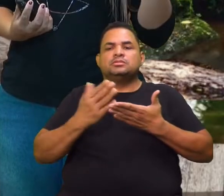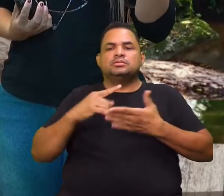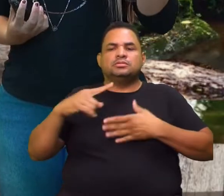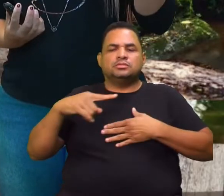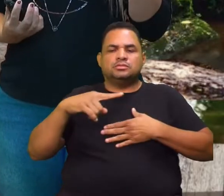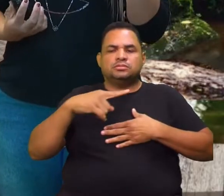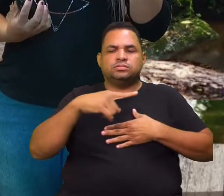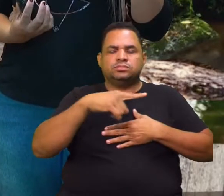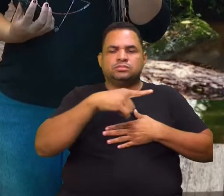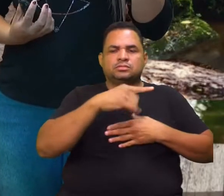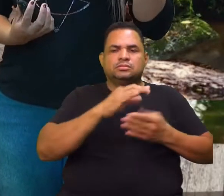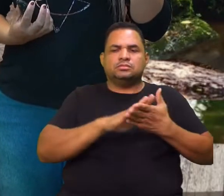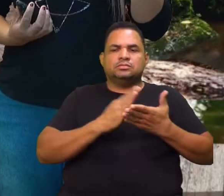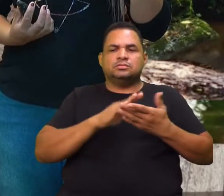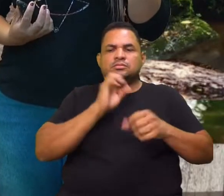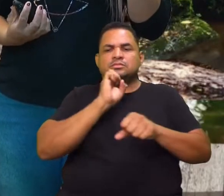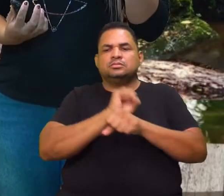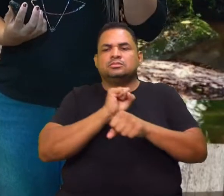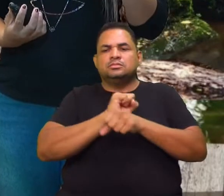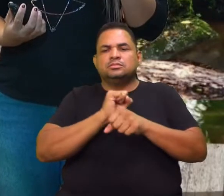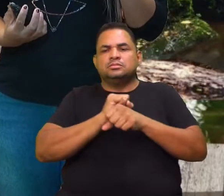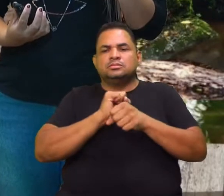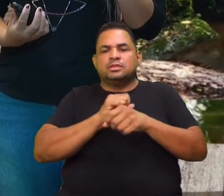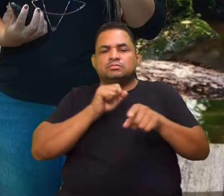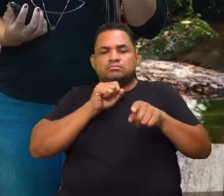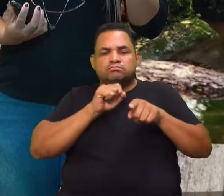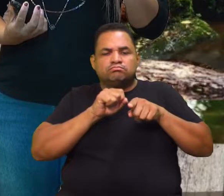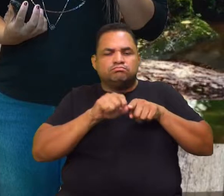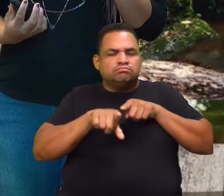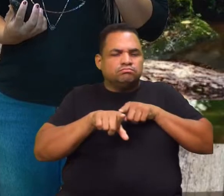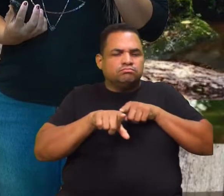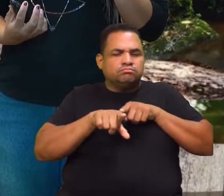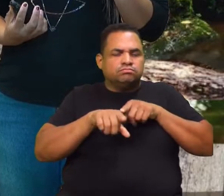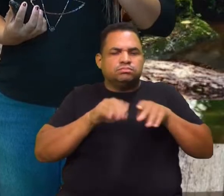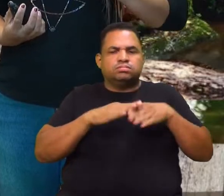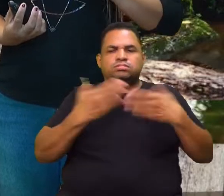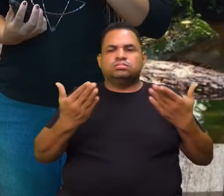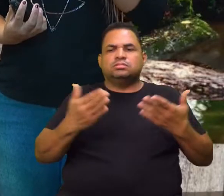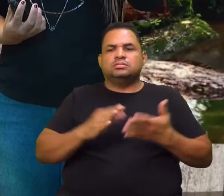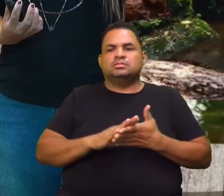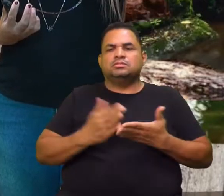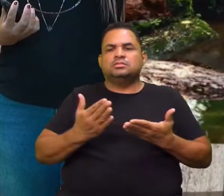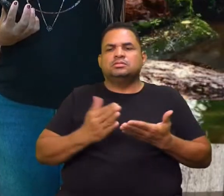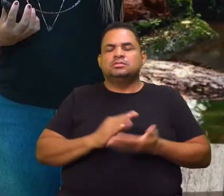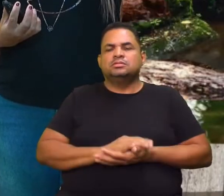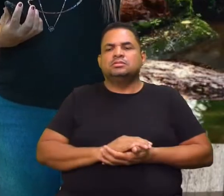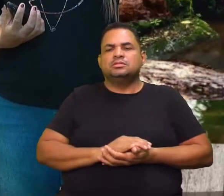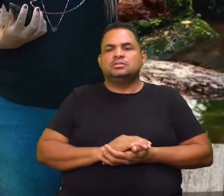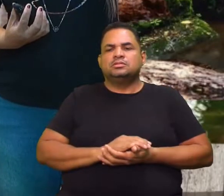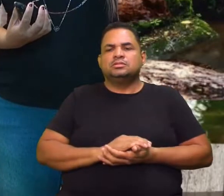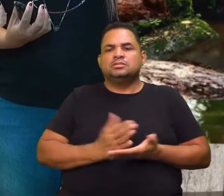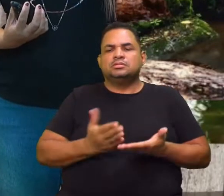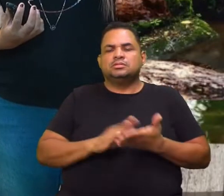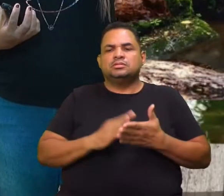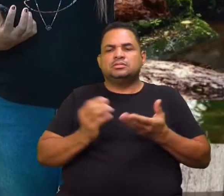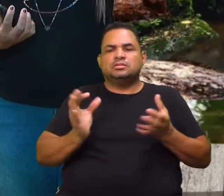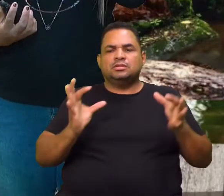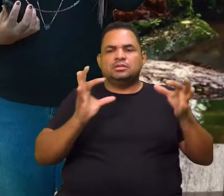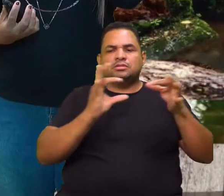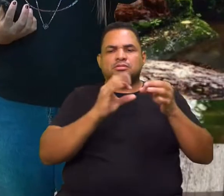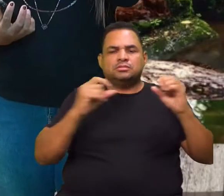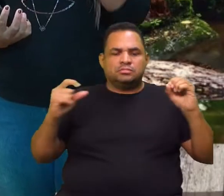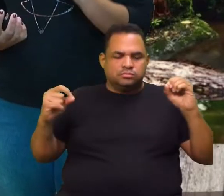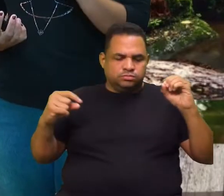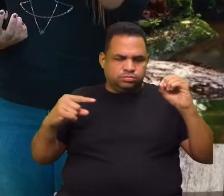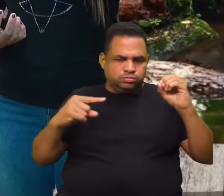caudinha, vai ficar ali esperando o momento da ejaculação. Foi ejaculado, vai se unir, vai formar o esperma,